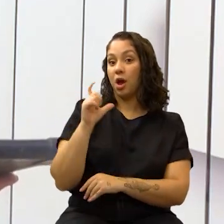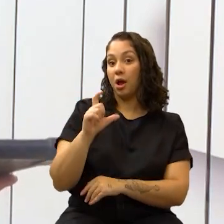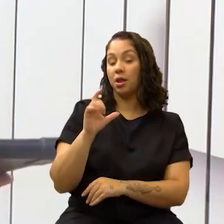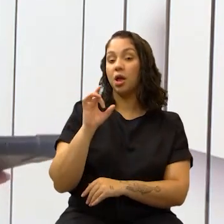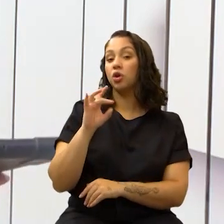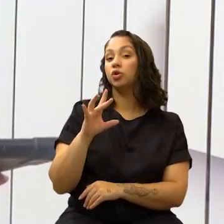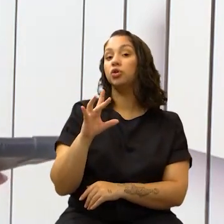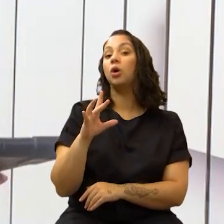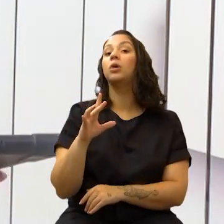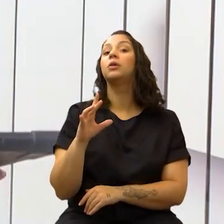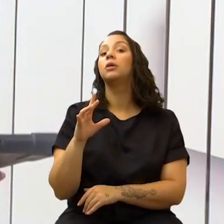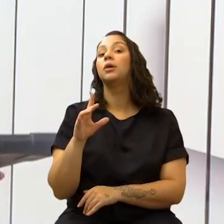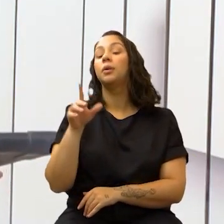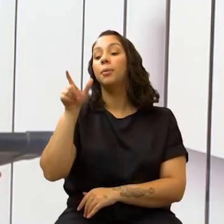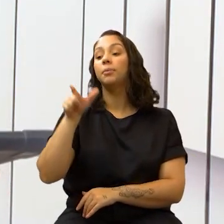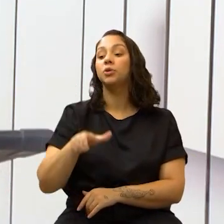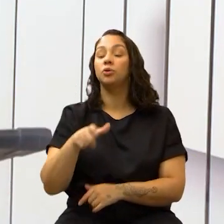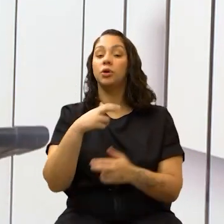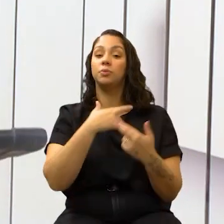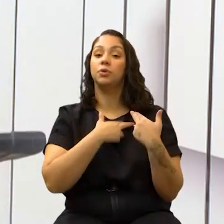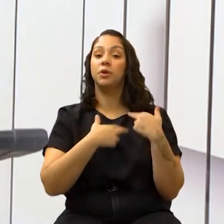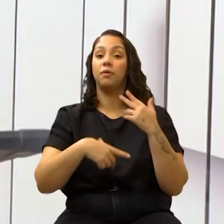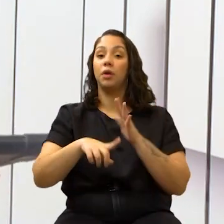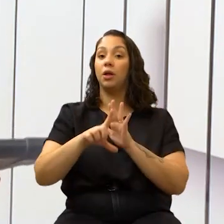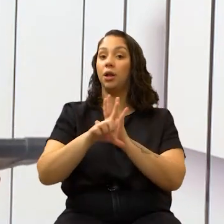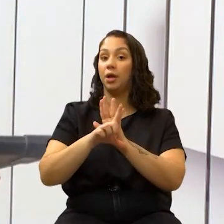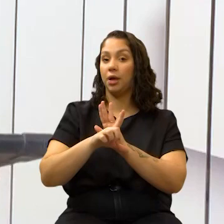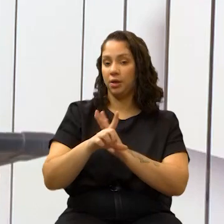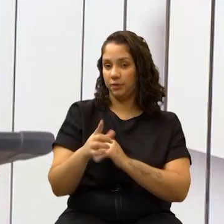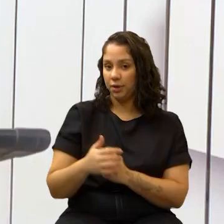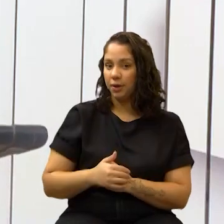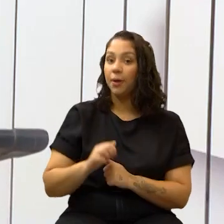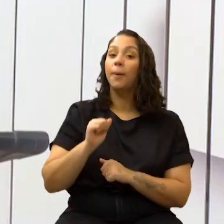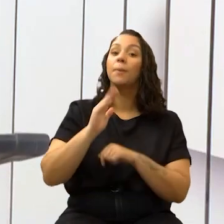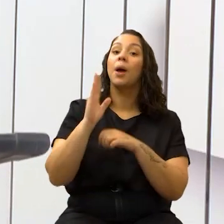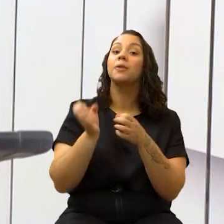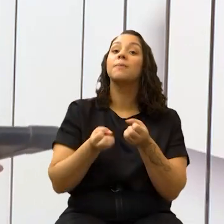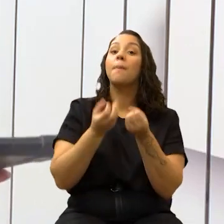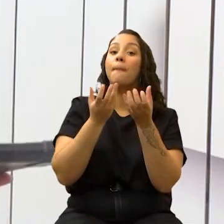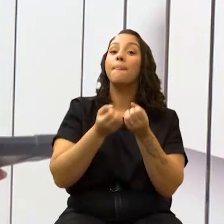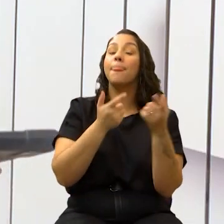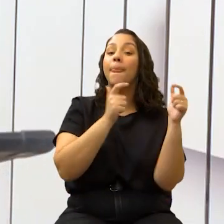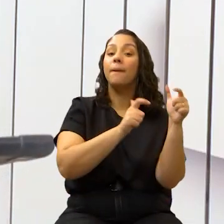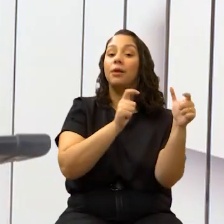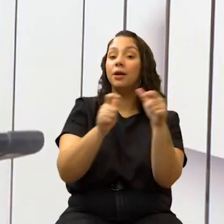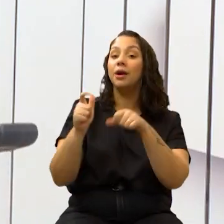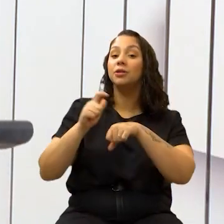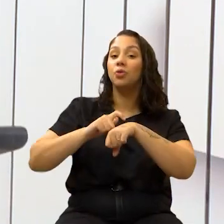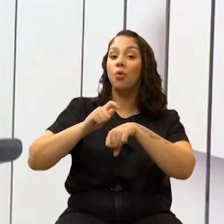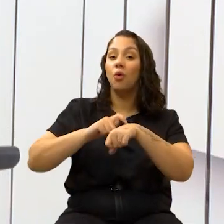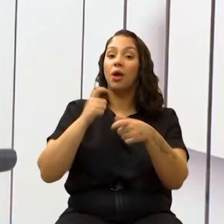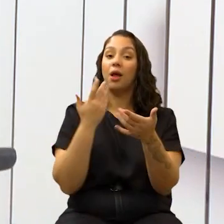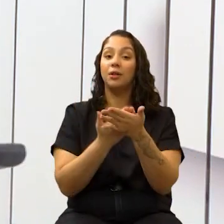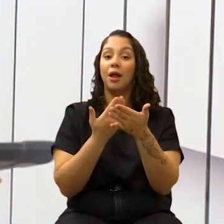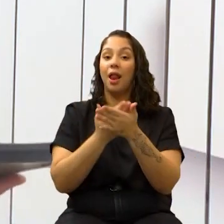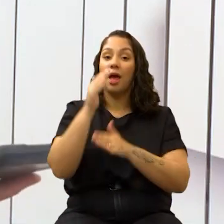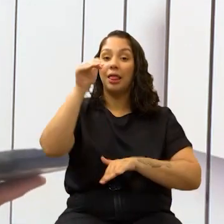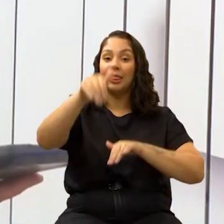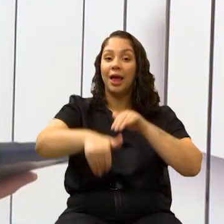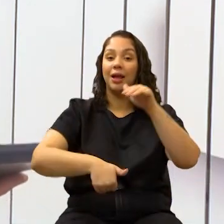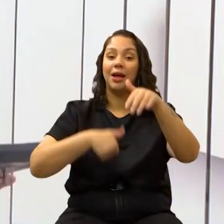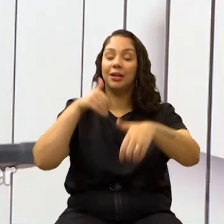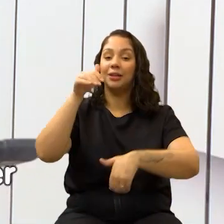anos, a carteirinha só será feita com a presença de um responsável legal. Para mais informações sobre os locais